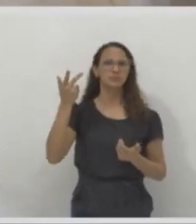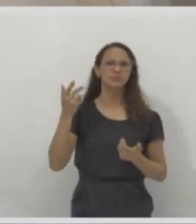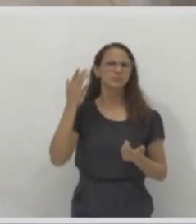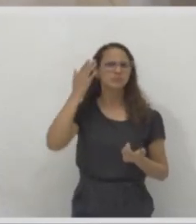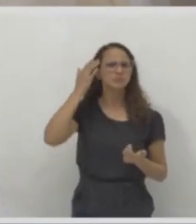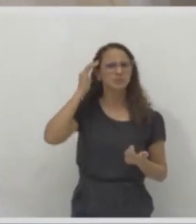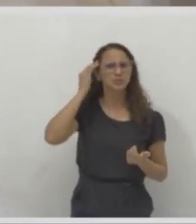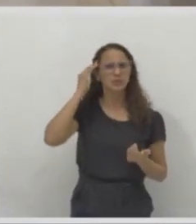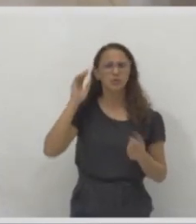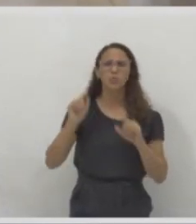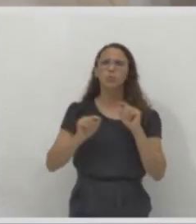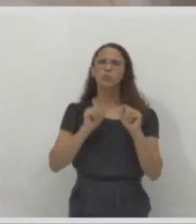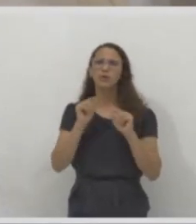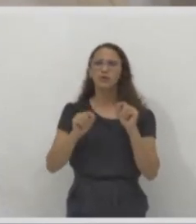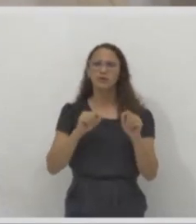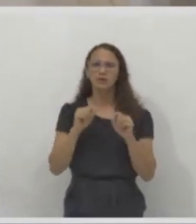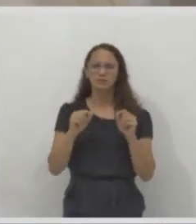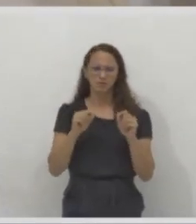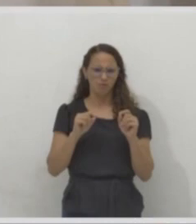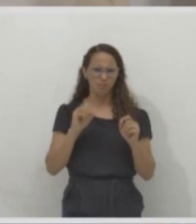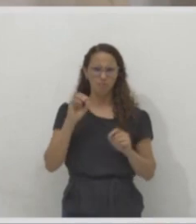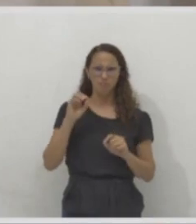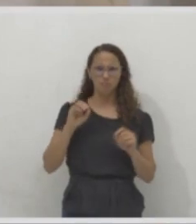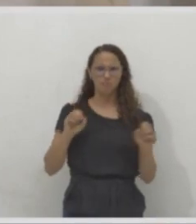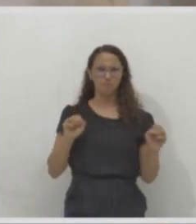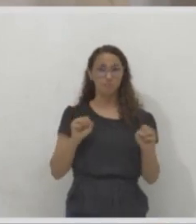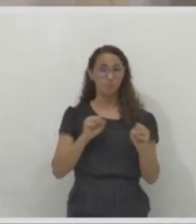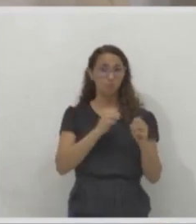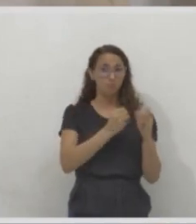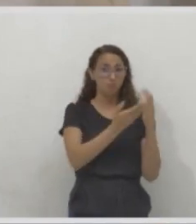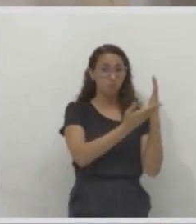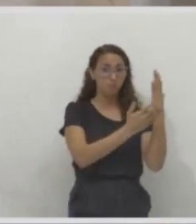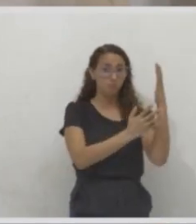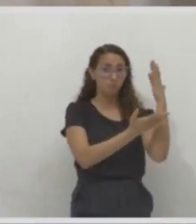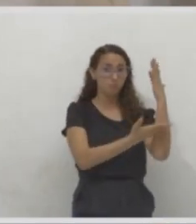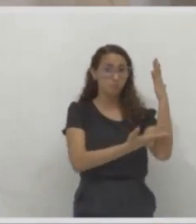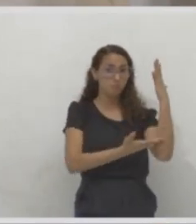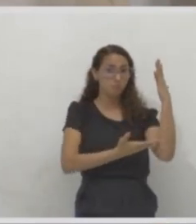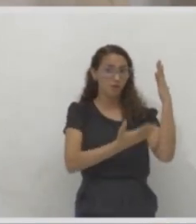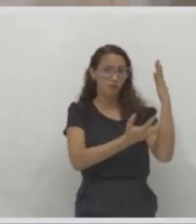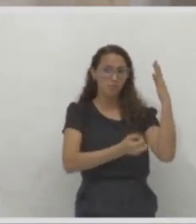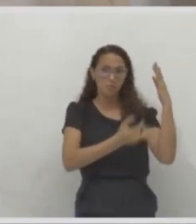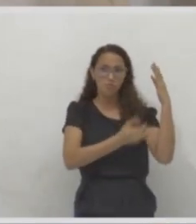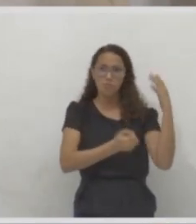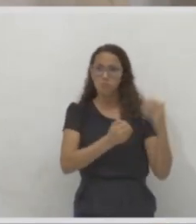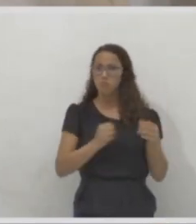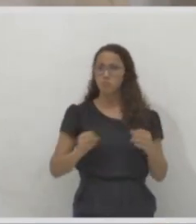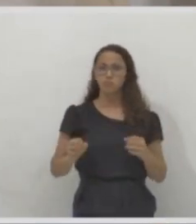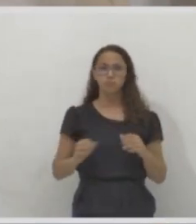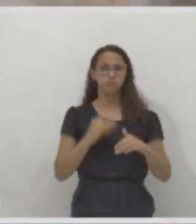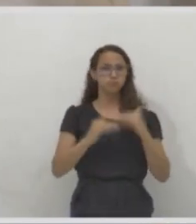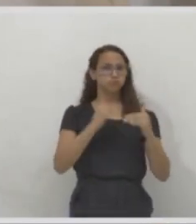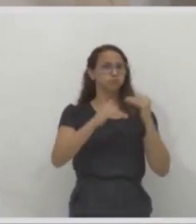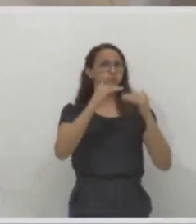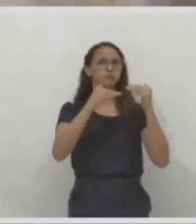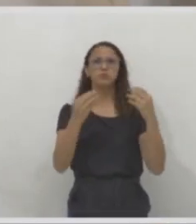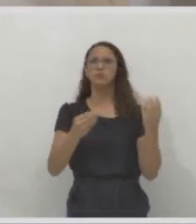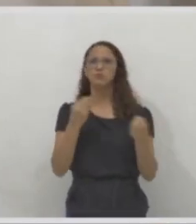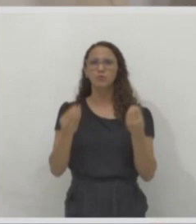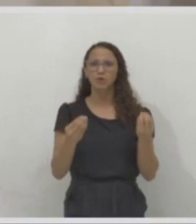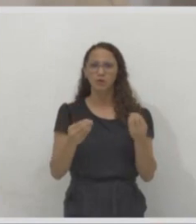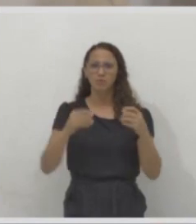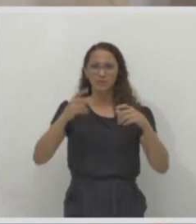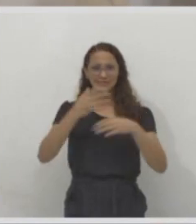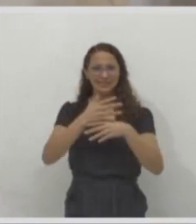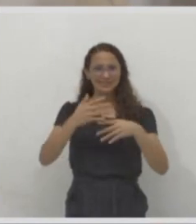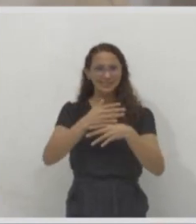da borracha, a gente vai entender do porquê que Belém e Manaus foram as beneficiadas nessa época, nesse período